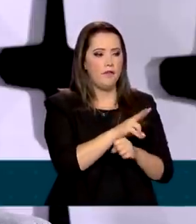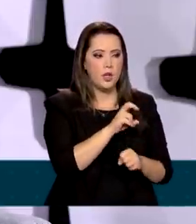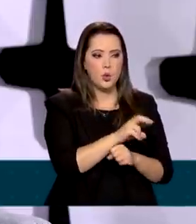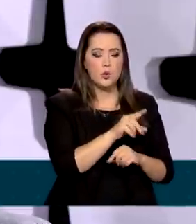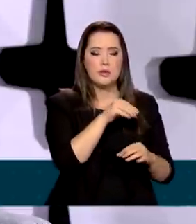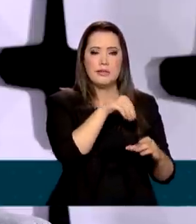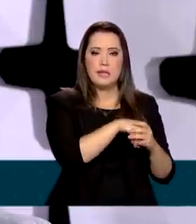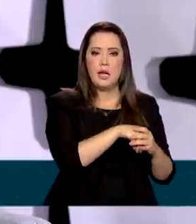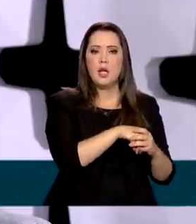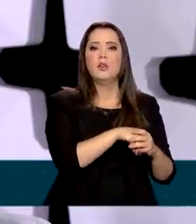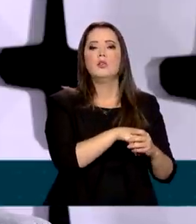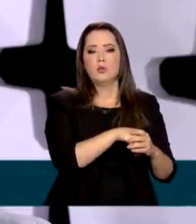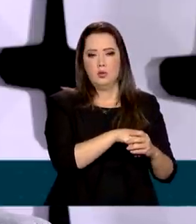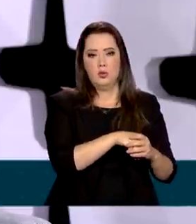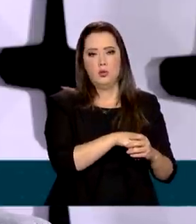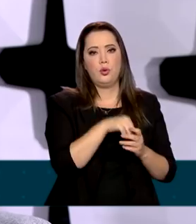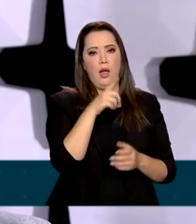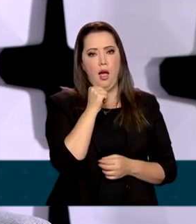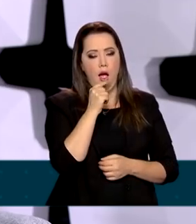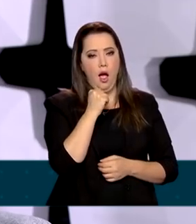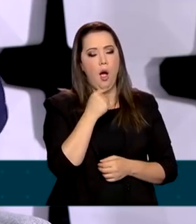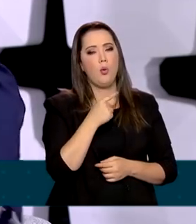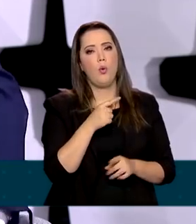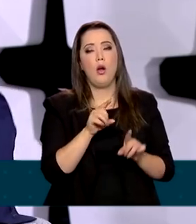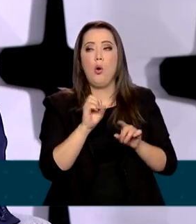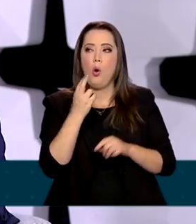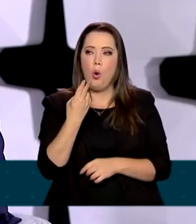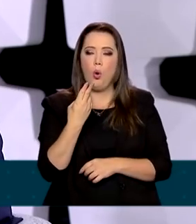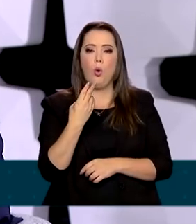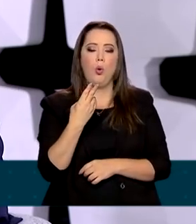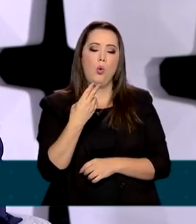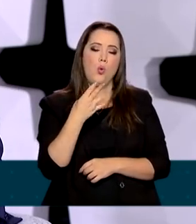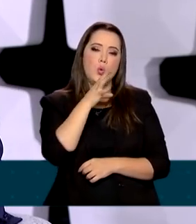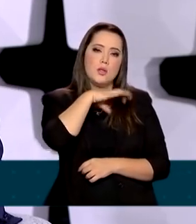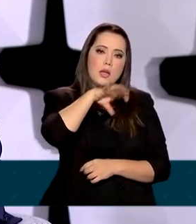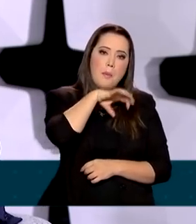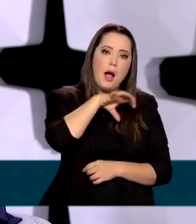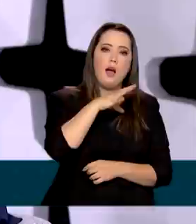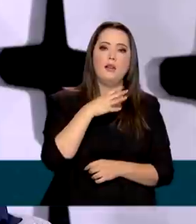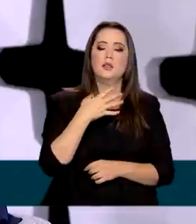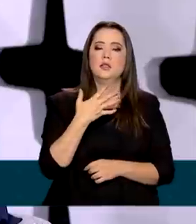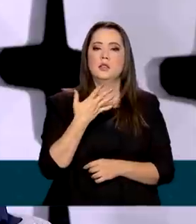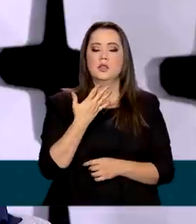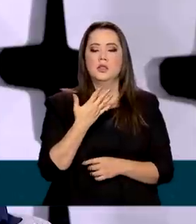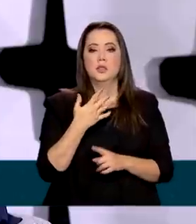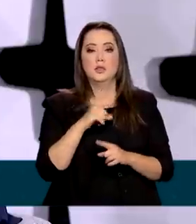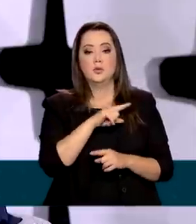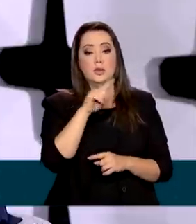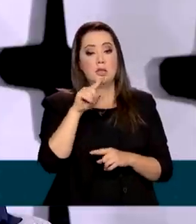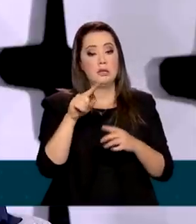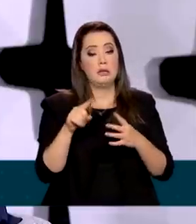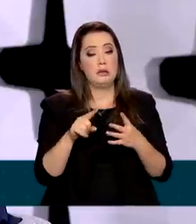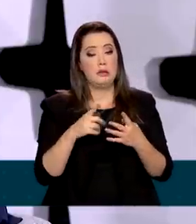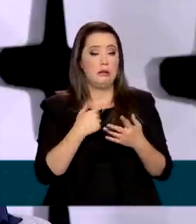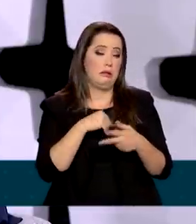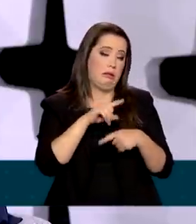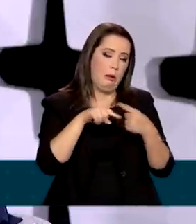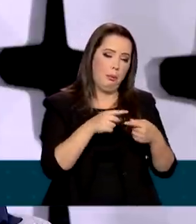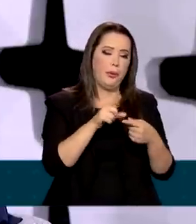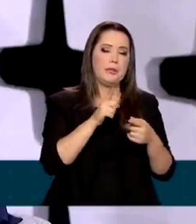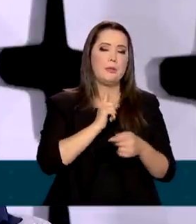detecção do vírus em animais, nós temos subredes que trabalham com isso. Depois, na área de testes diagnósticos,